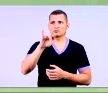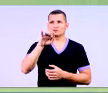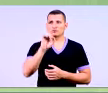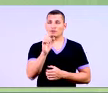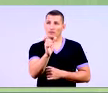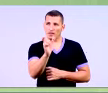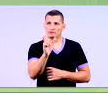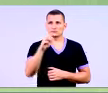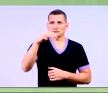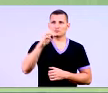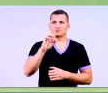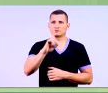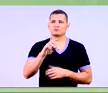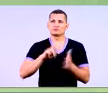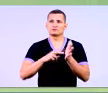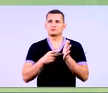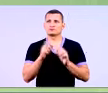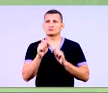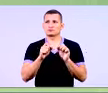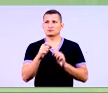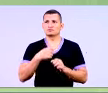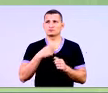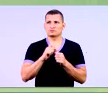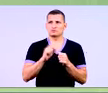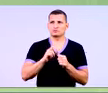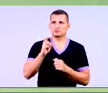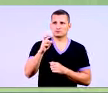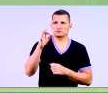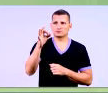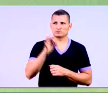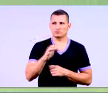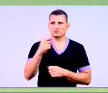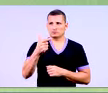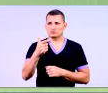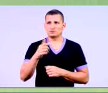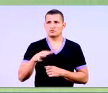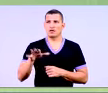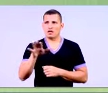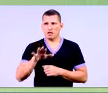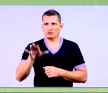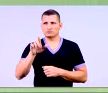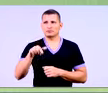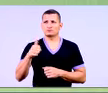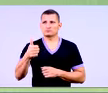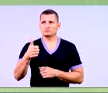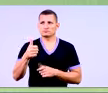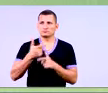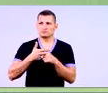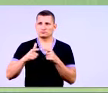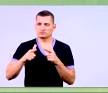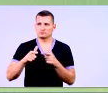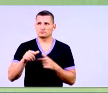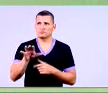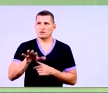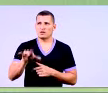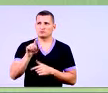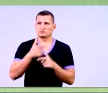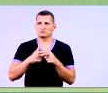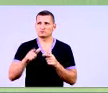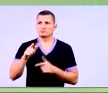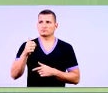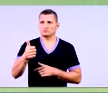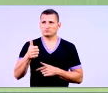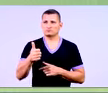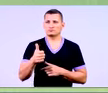que se eu fizer cinco percentual de 2 o resto da divisão é um o resto dessa divisão a